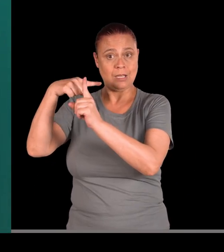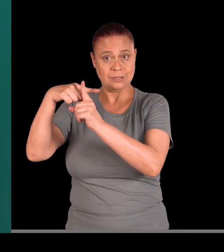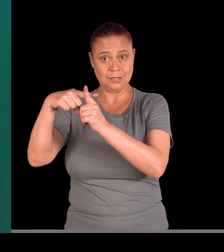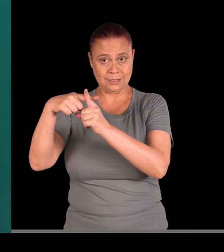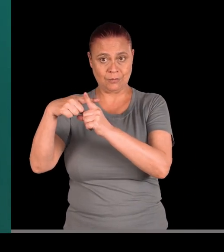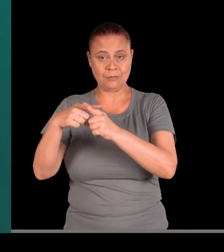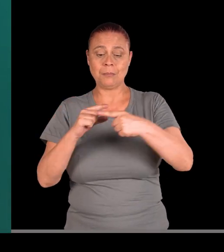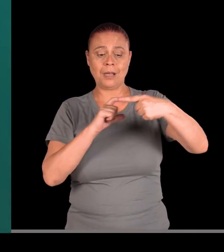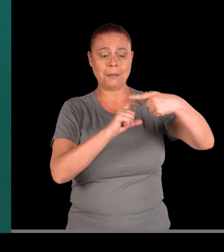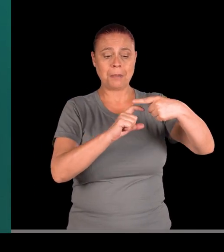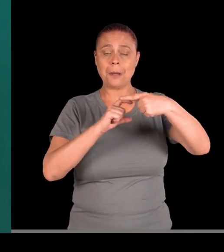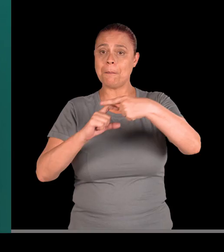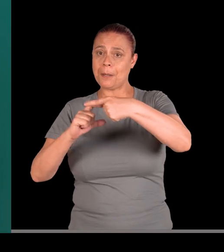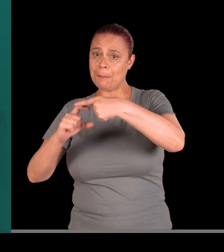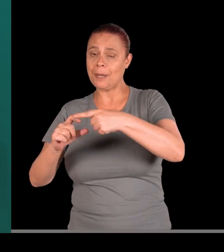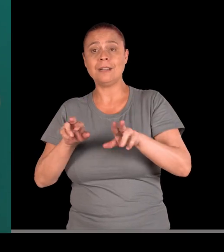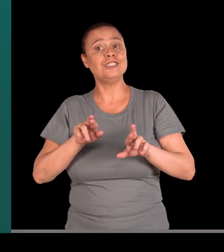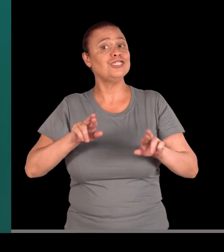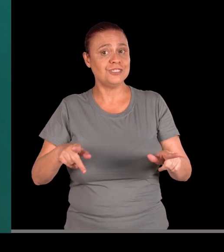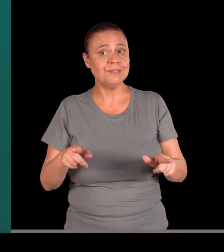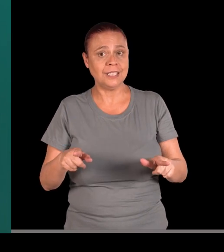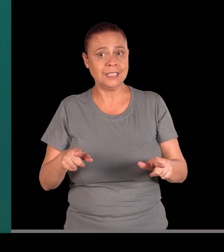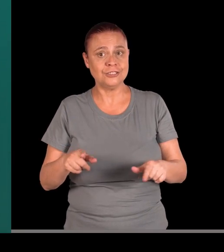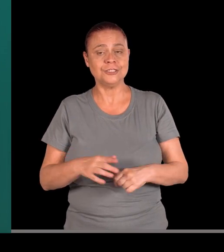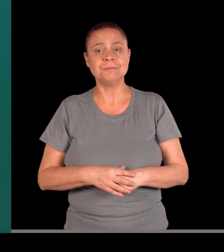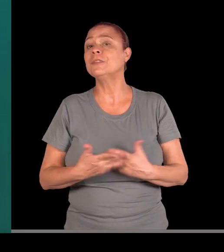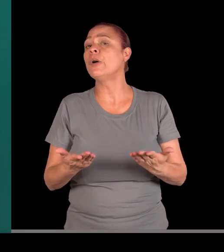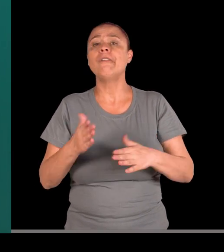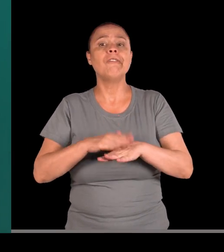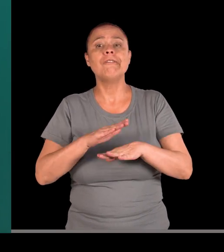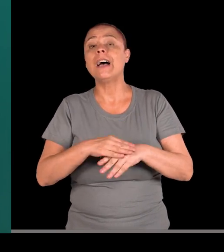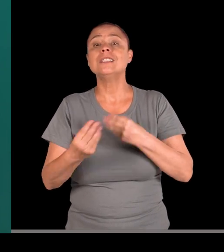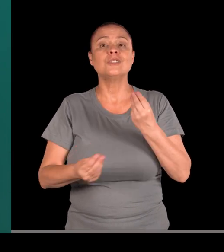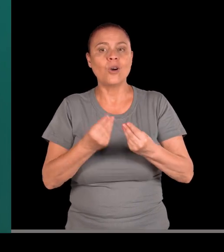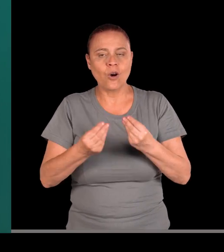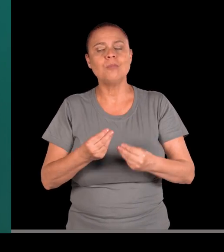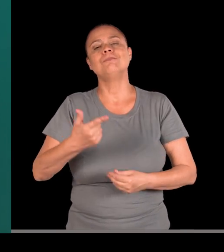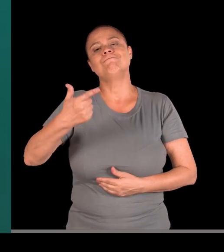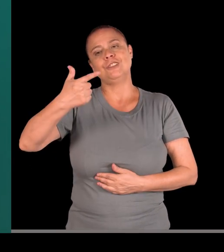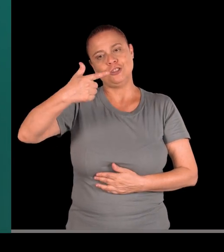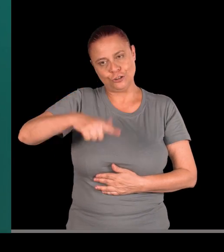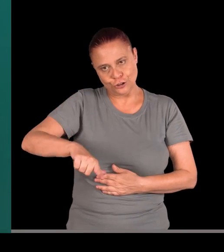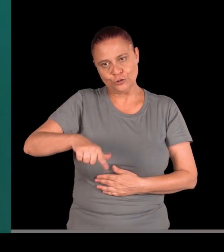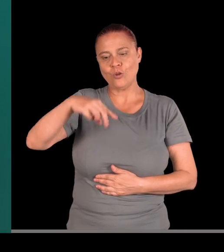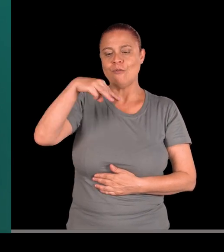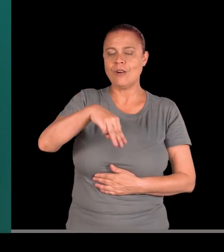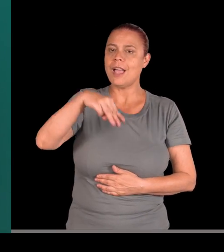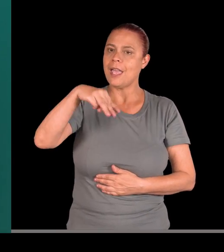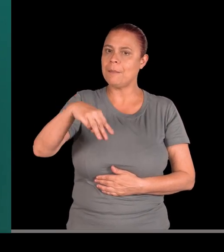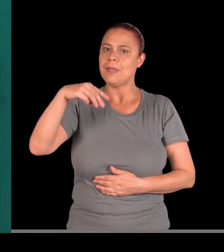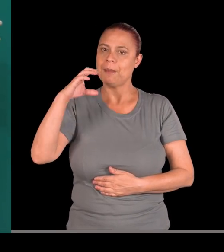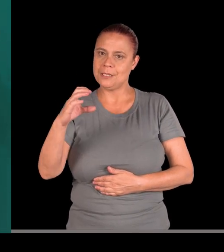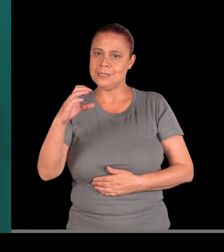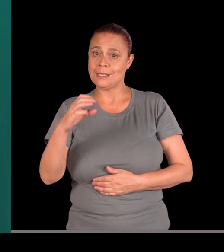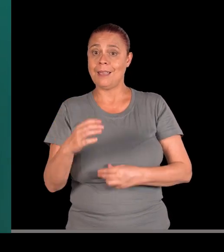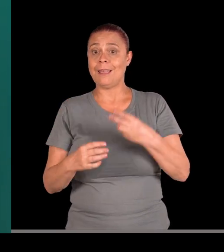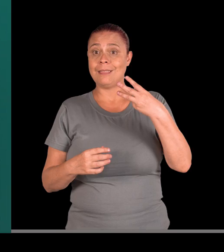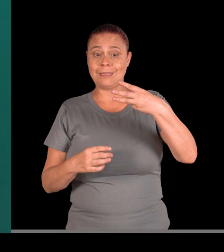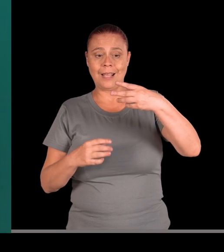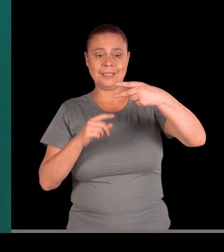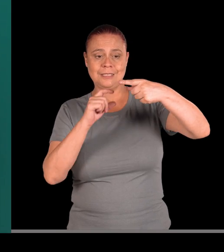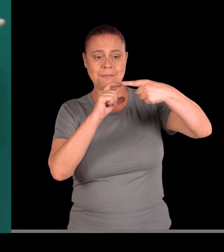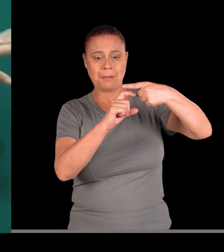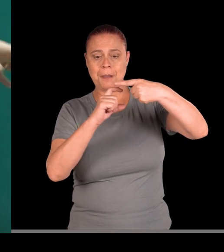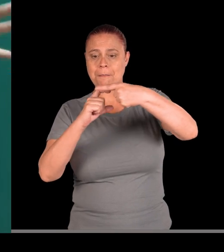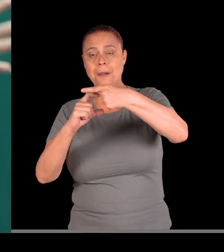uma adição de denominadores diferentes. O que nós vamos fazer? Achar o mínimo múltiplo comum